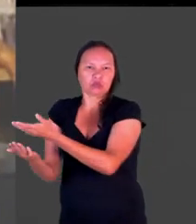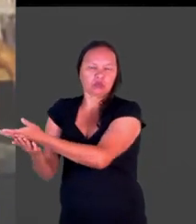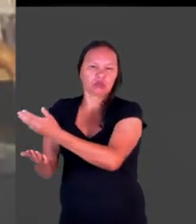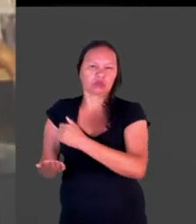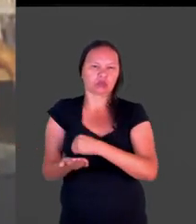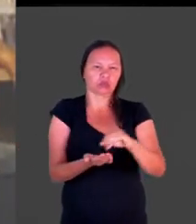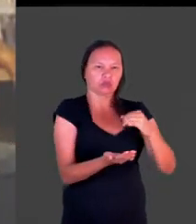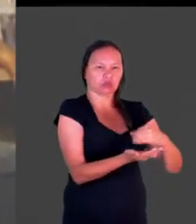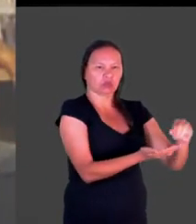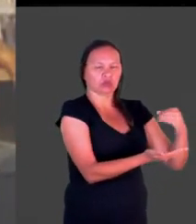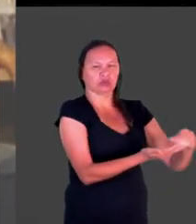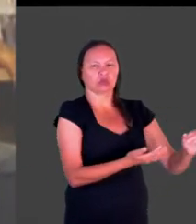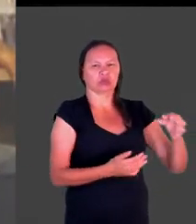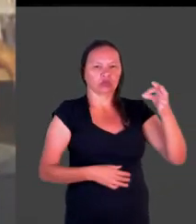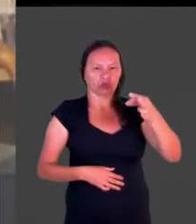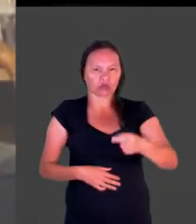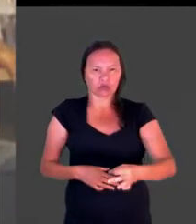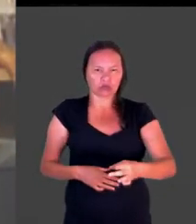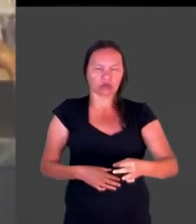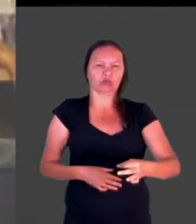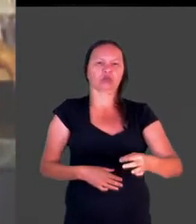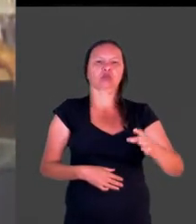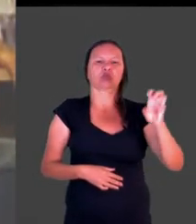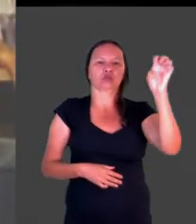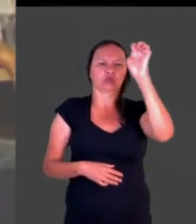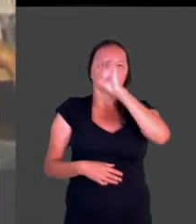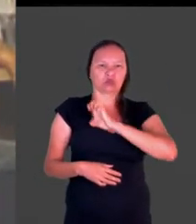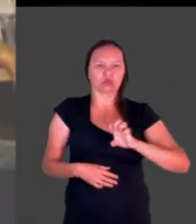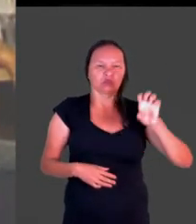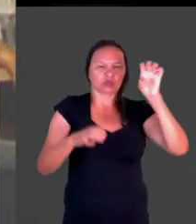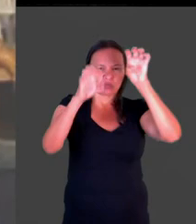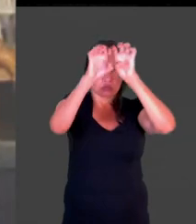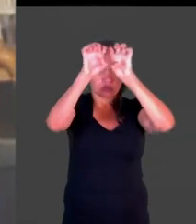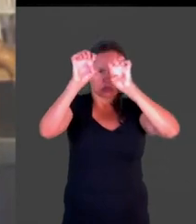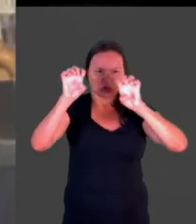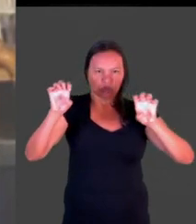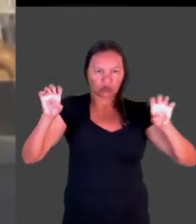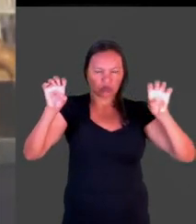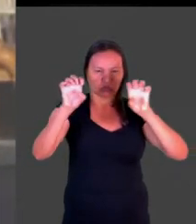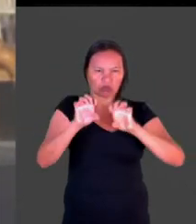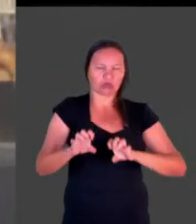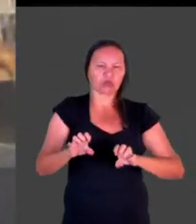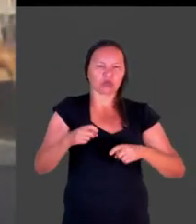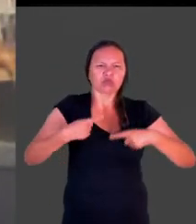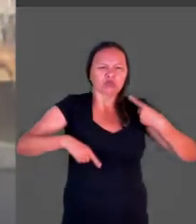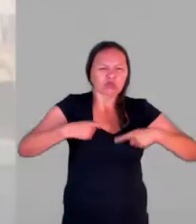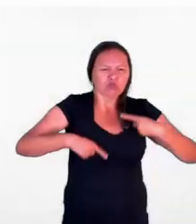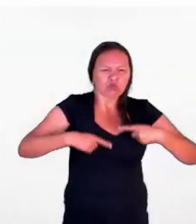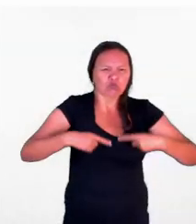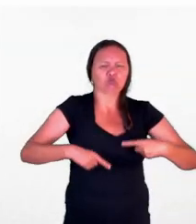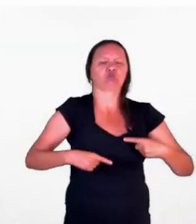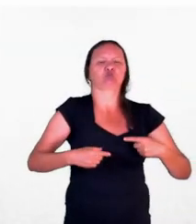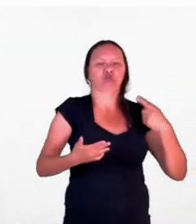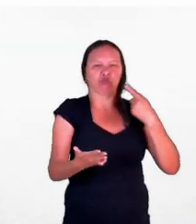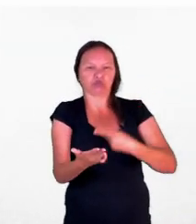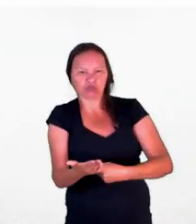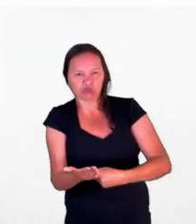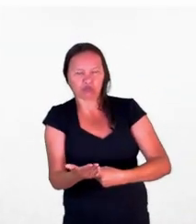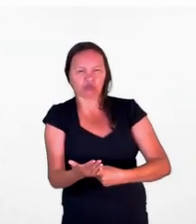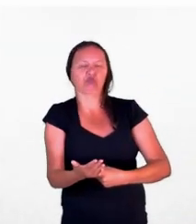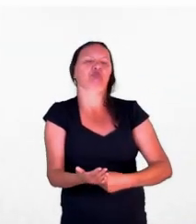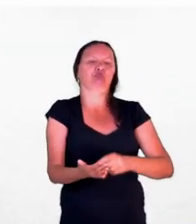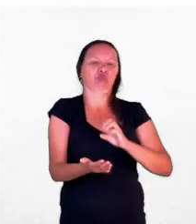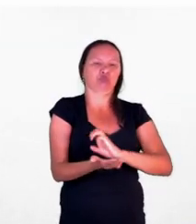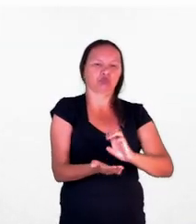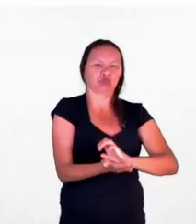na justiça estadual então a discussão era com realmente com a aplicação dos